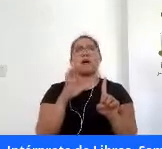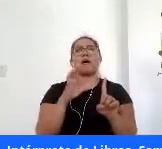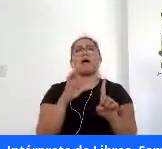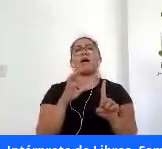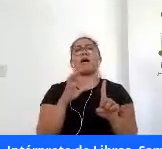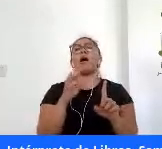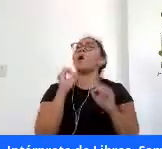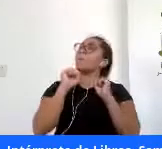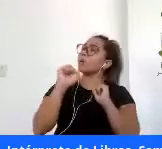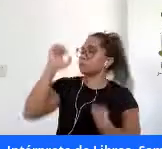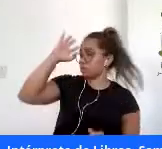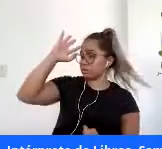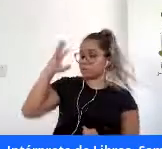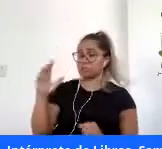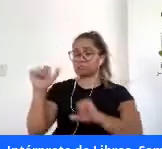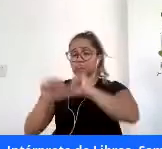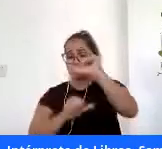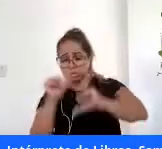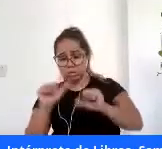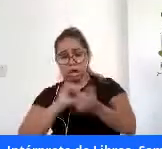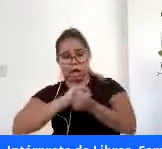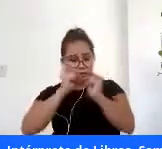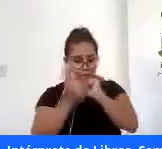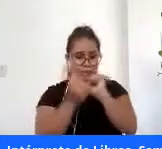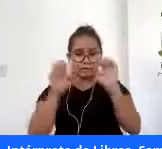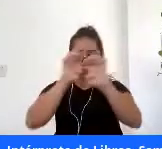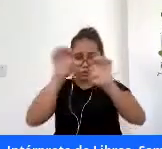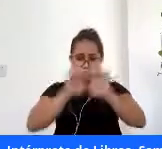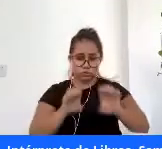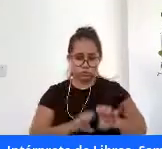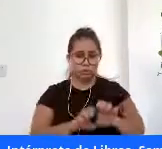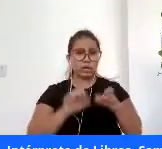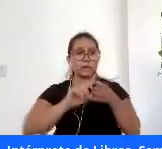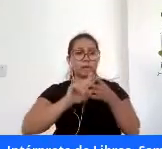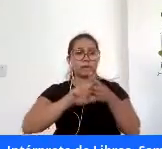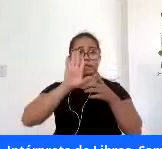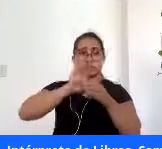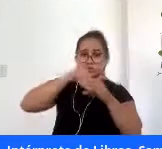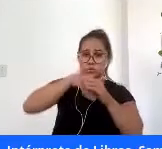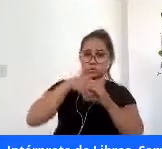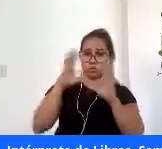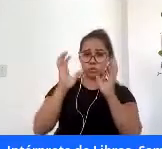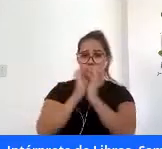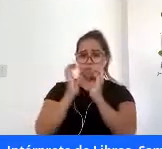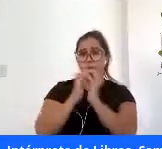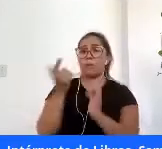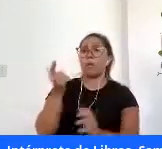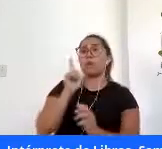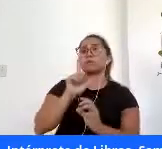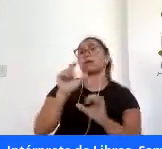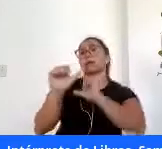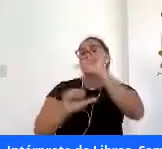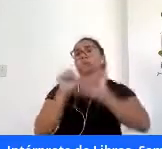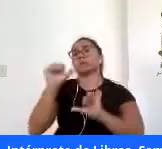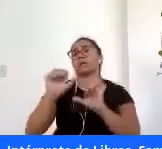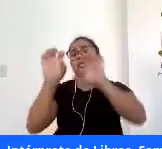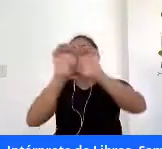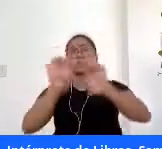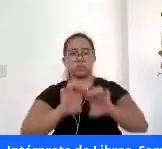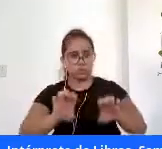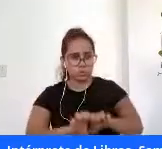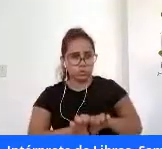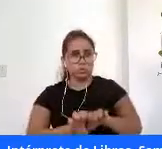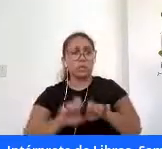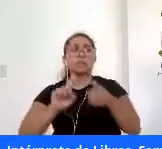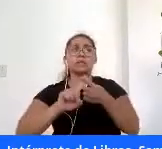pode ocorrer através de mudanças adaptativas, estruturais e funcionais no cérebro. Então, você tem tanto alterações na estrutura quanto